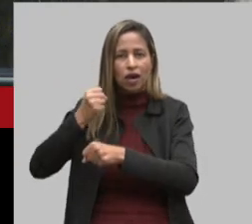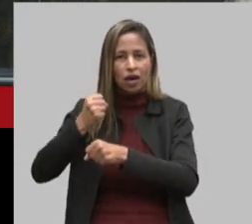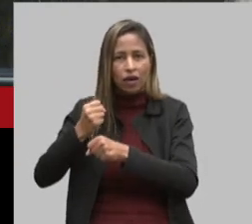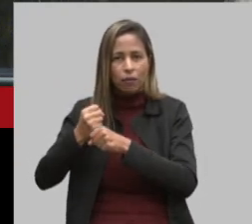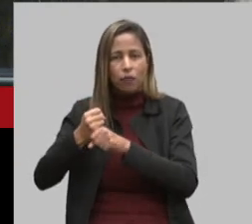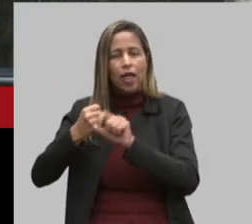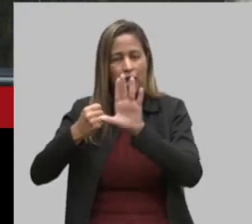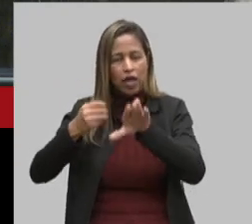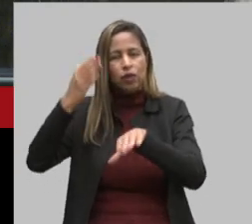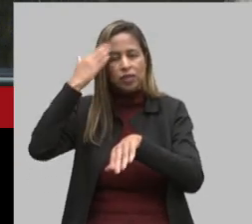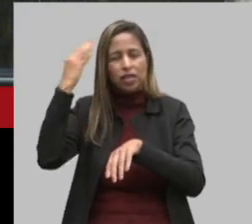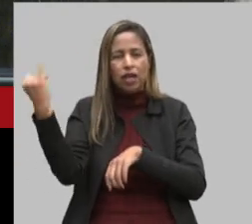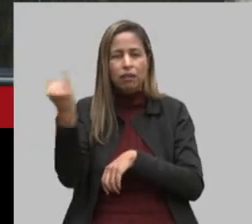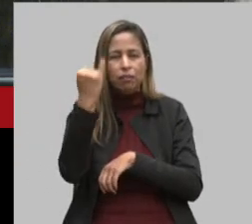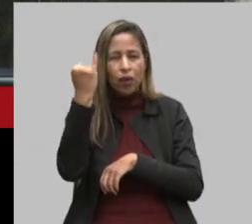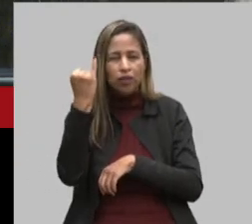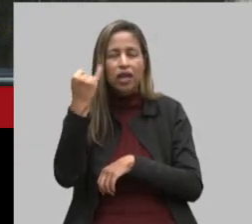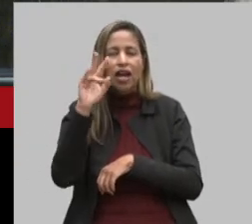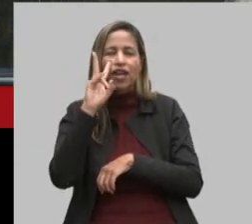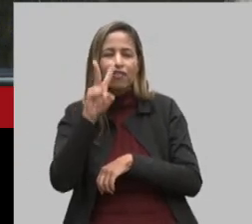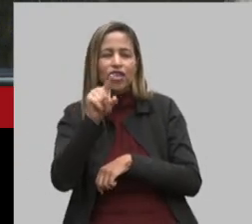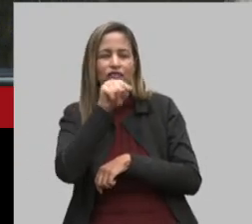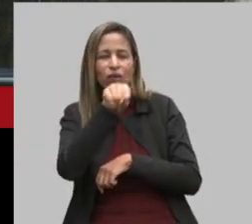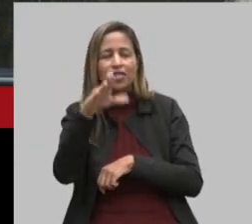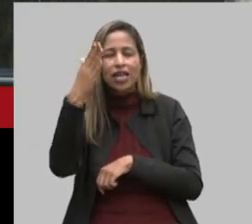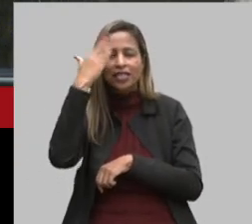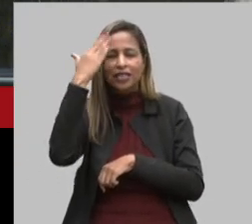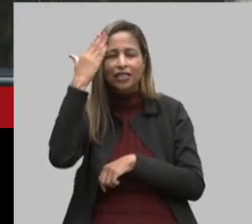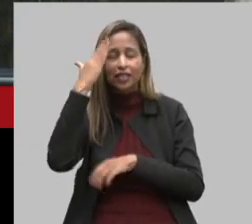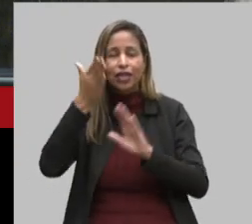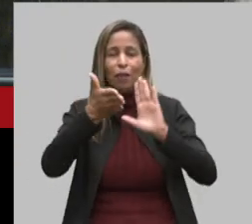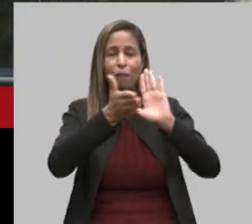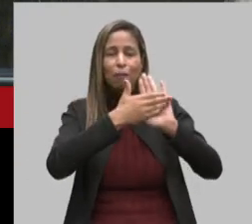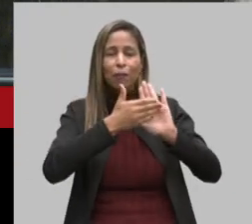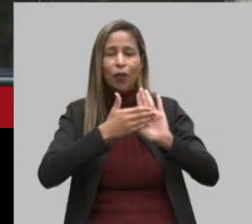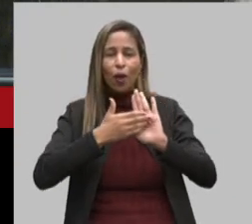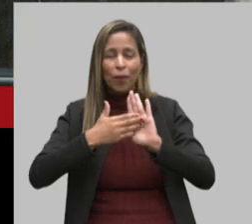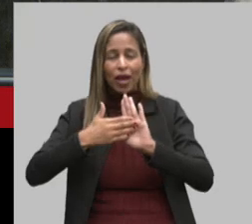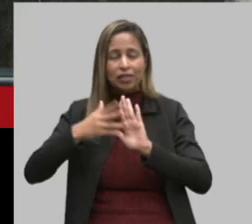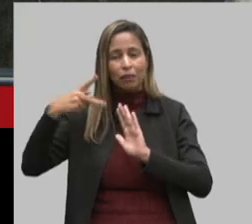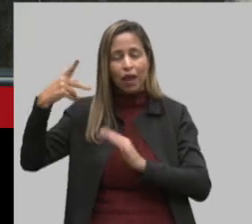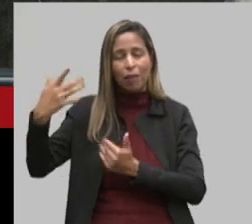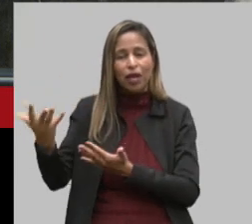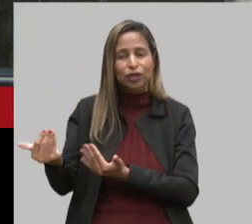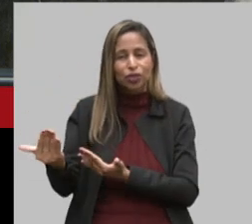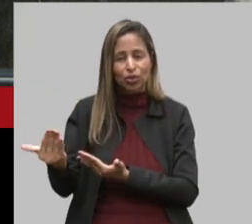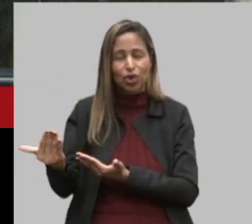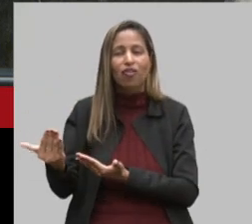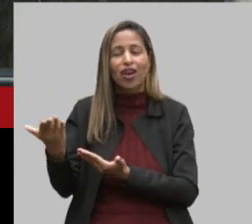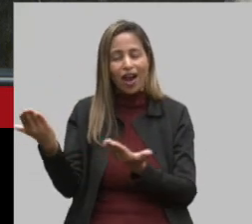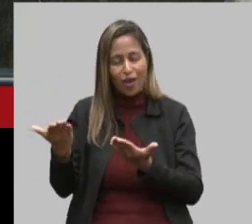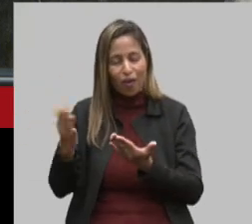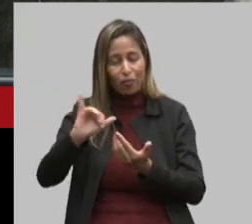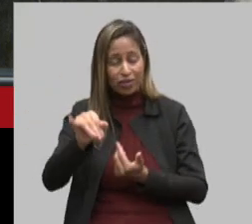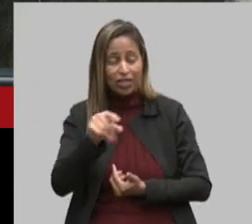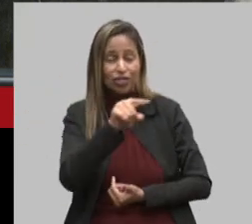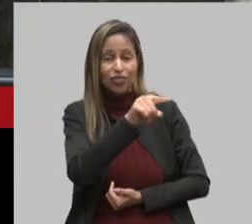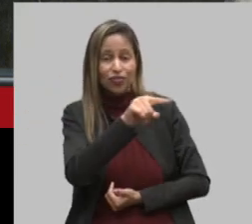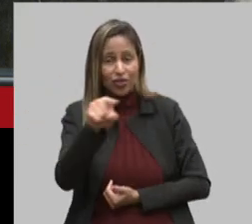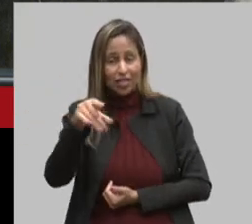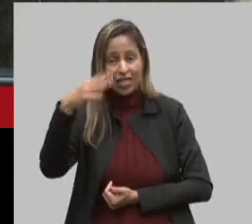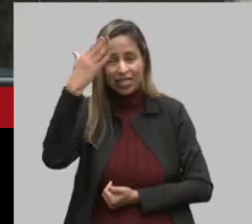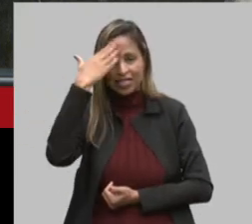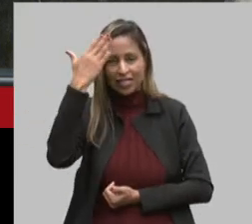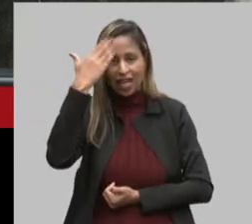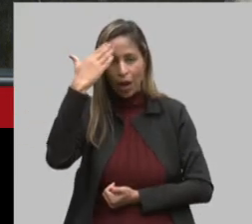importância disso e vi que Vocês entenderam o Real propósito do Parlamento jovem e deixar essa oportunidade para vocês é saber que vocês